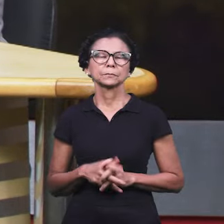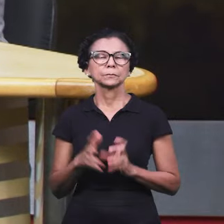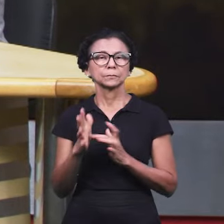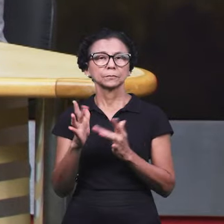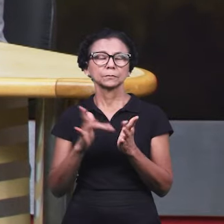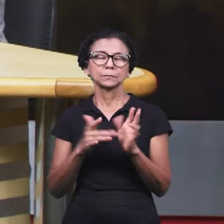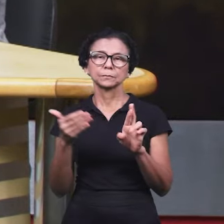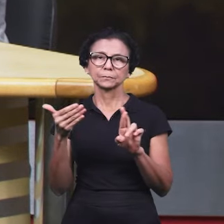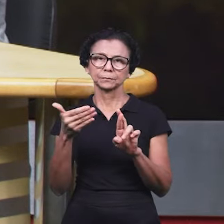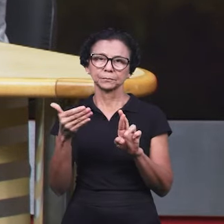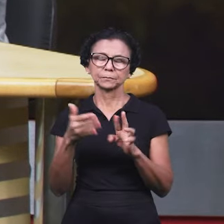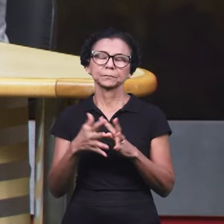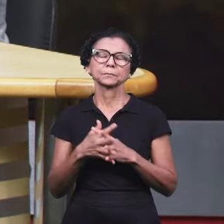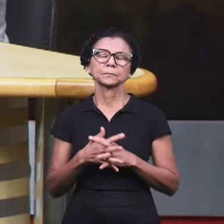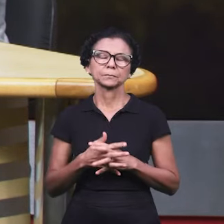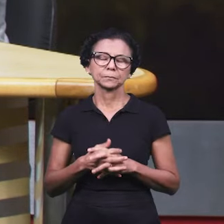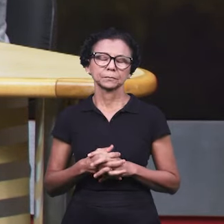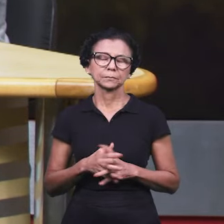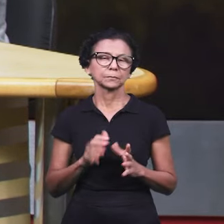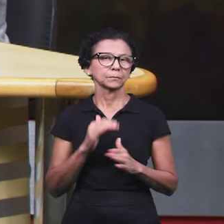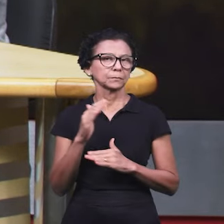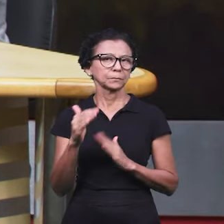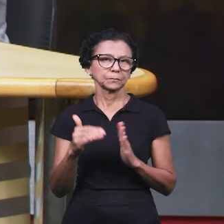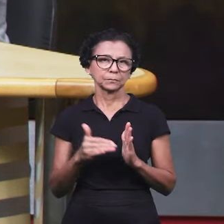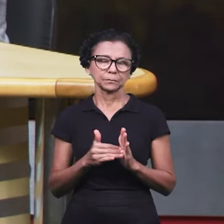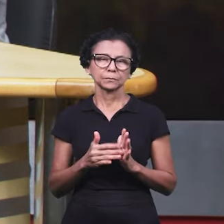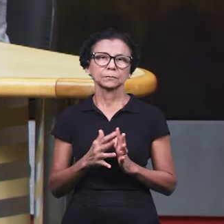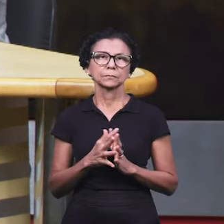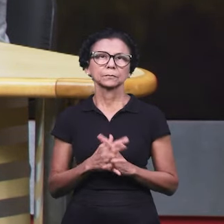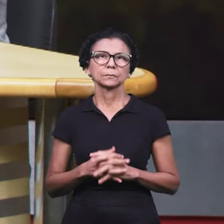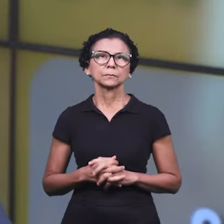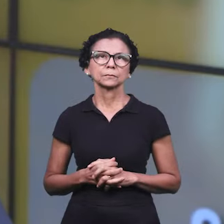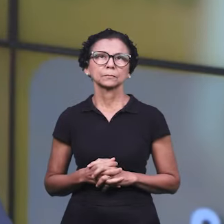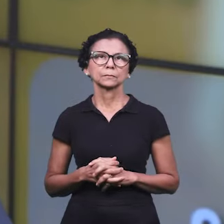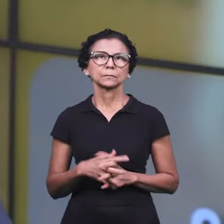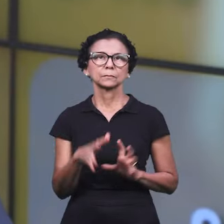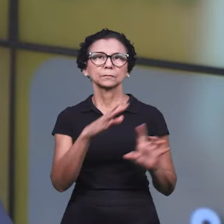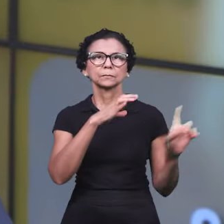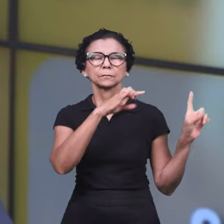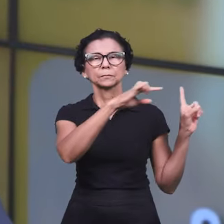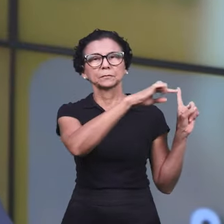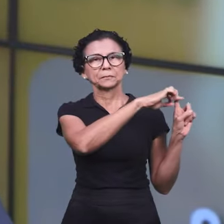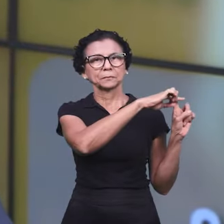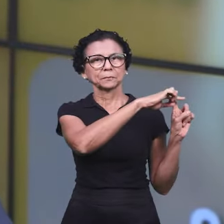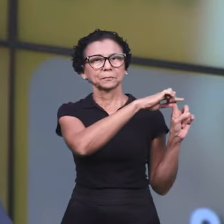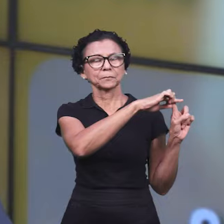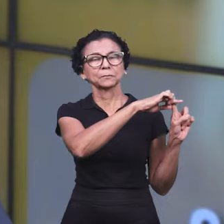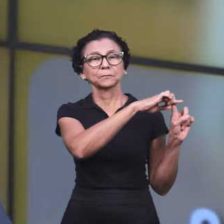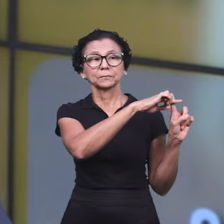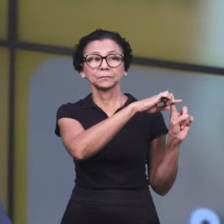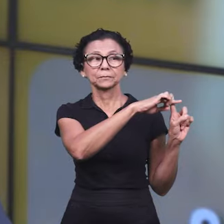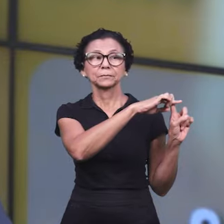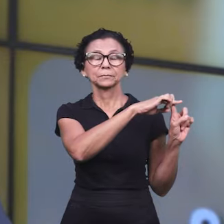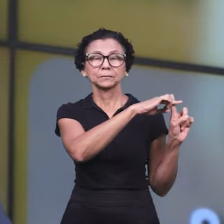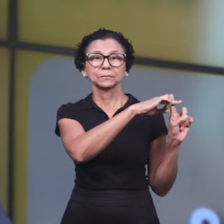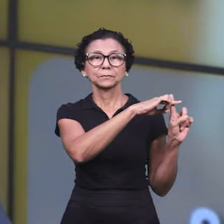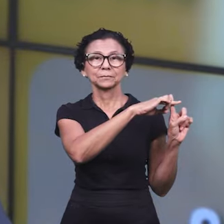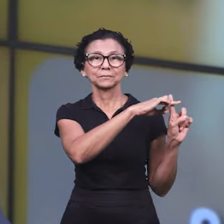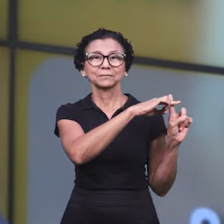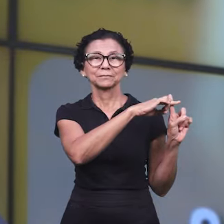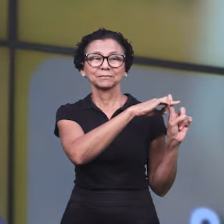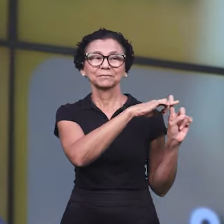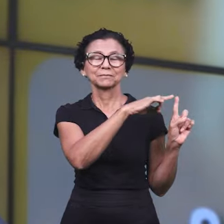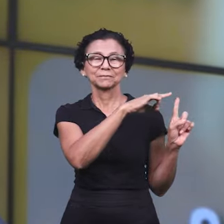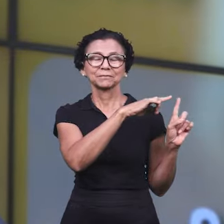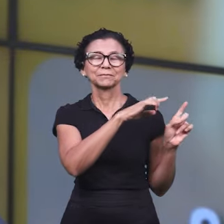nossa referência Glória a Jesus Glória a Jesus e quando ele está ali na cruz a preocupação com a mãe dele